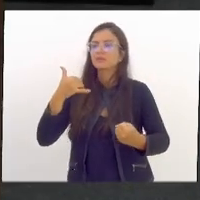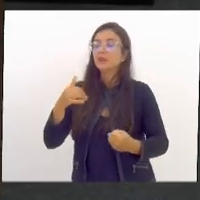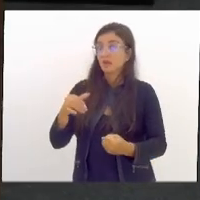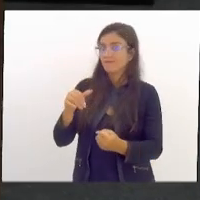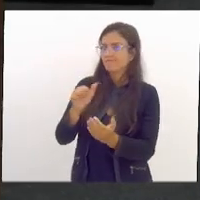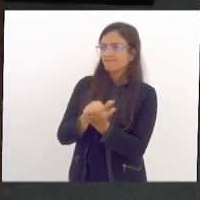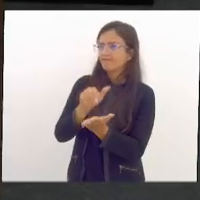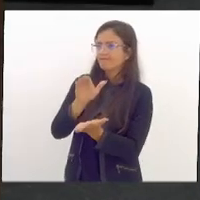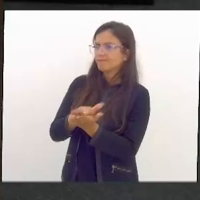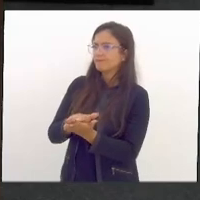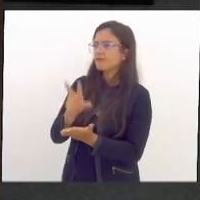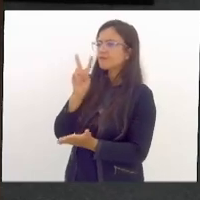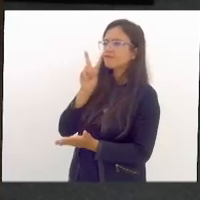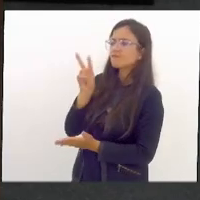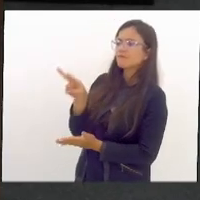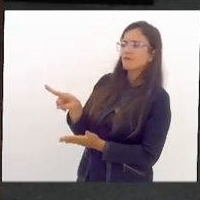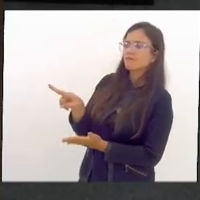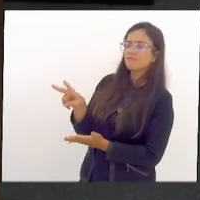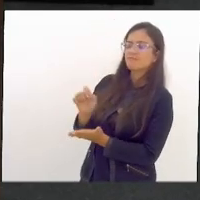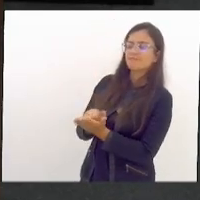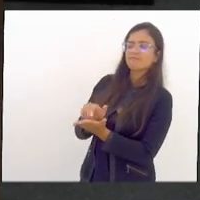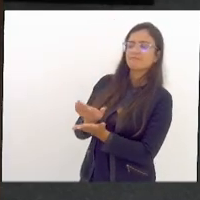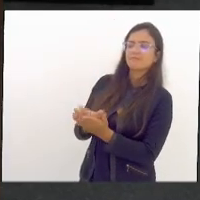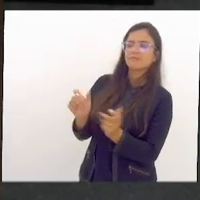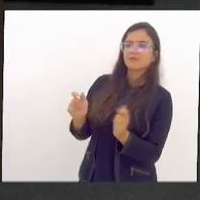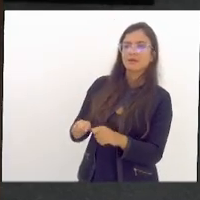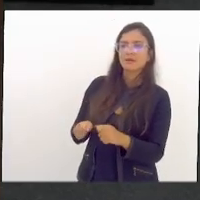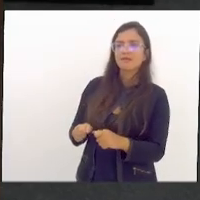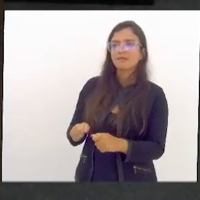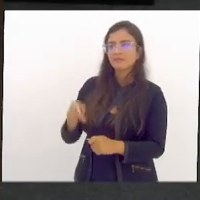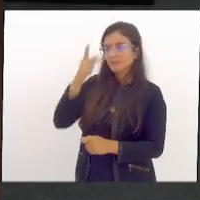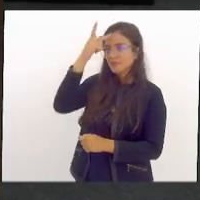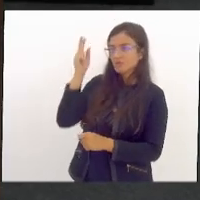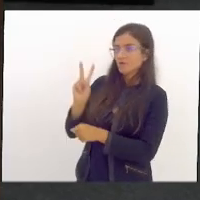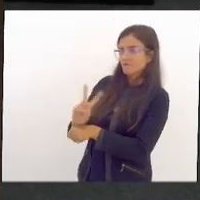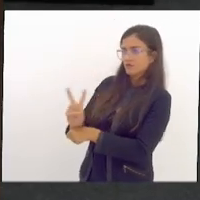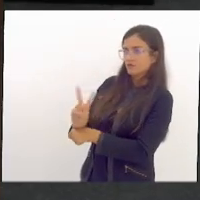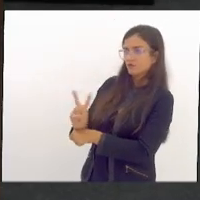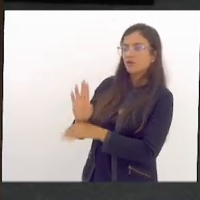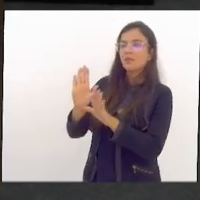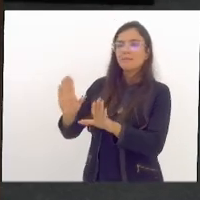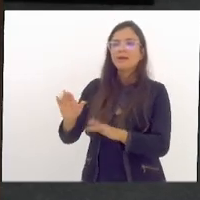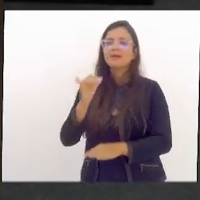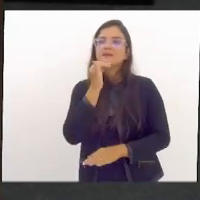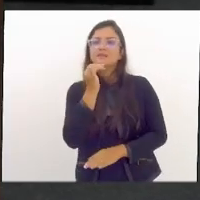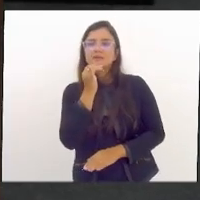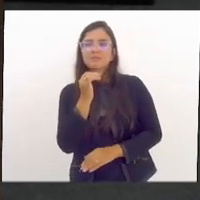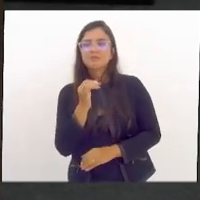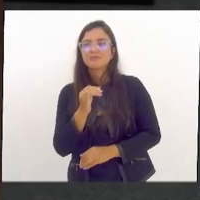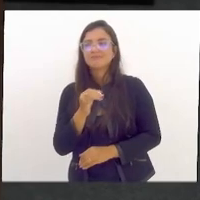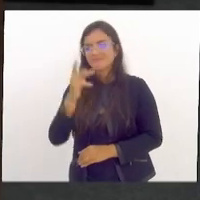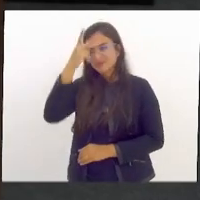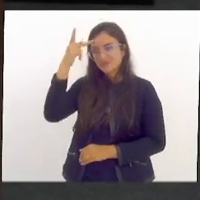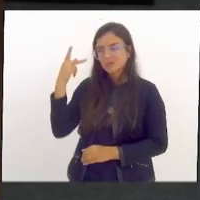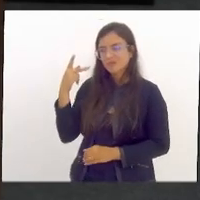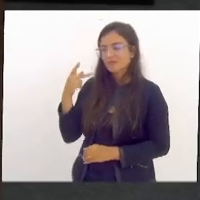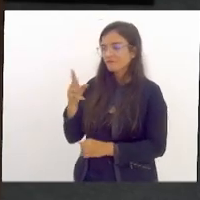trânsito muitas vezes ver. Mas se tiver um guarda de trânsito querendo infringir uma multa,